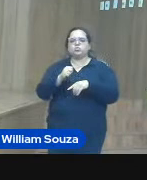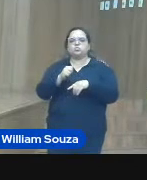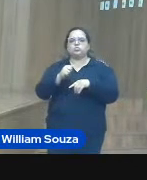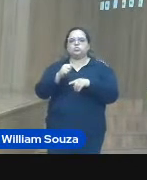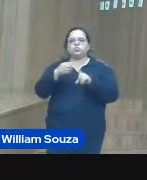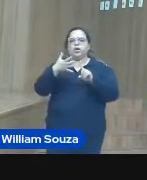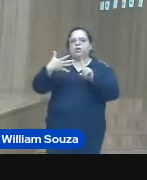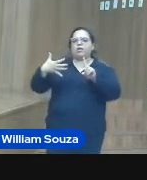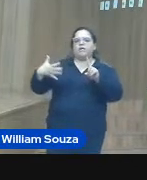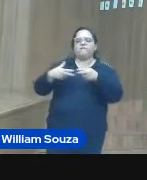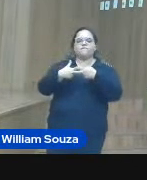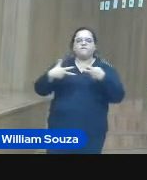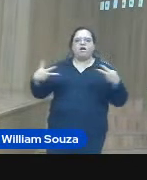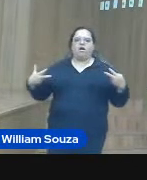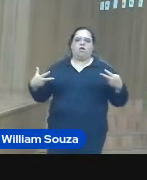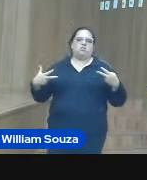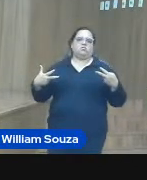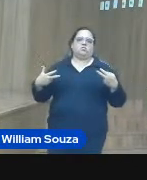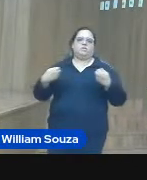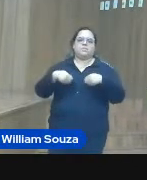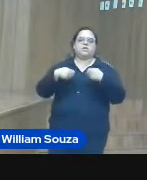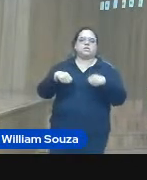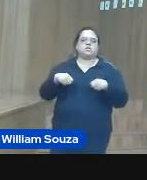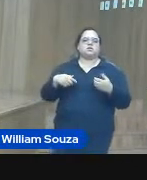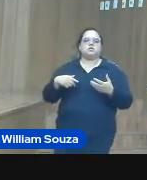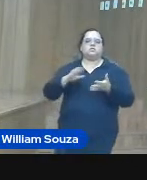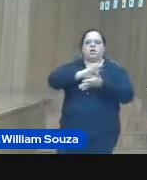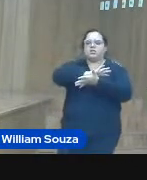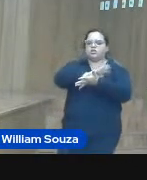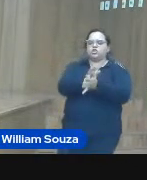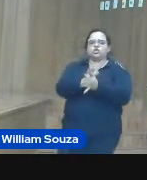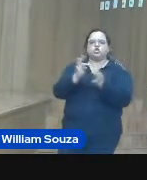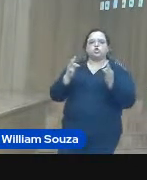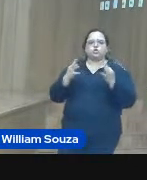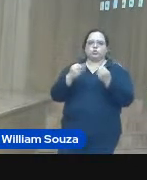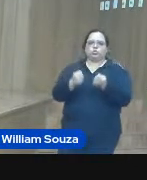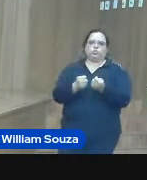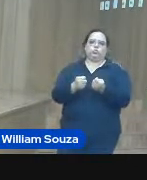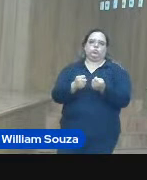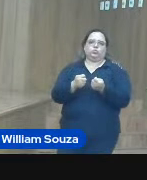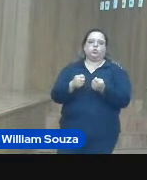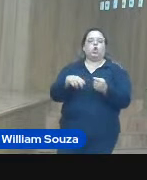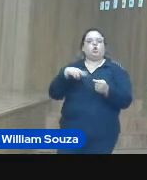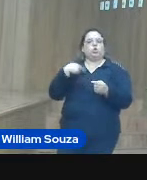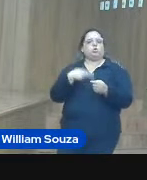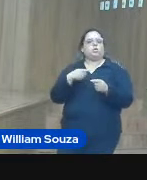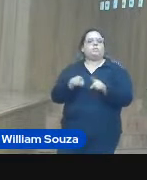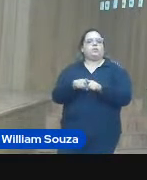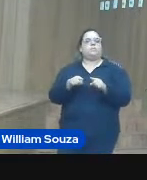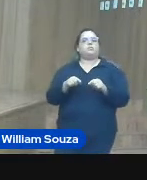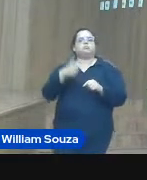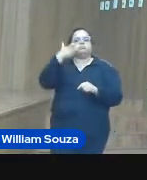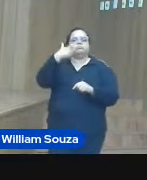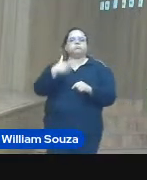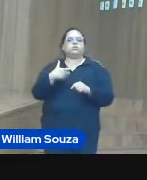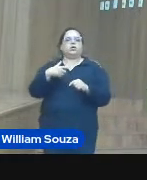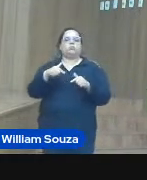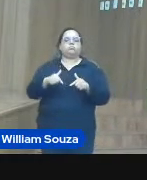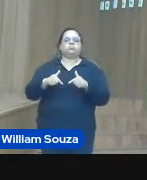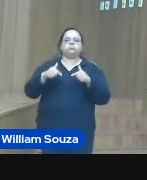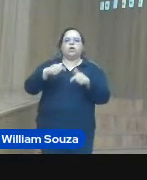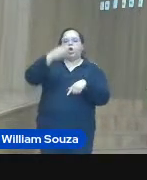mesmo vigor que nós, matemáticos, combatemos o conteúdo, a lógica, o